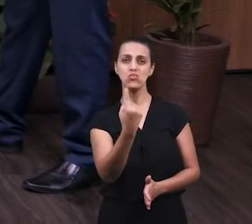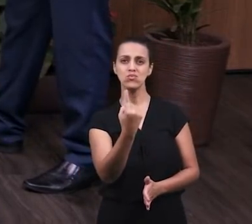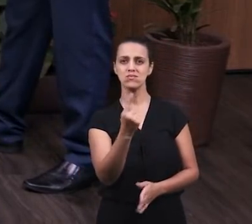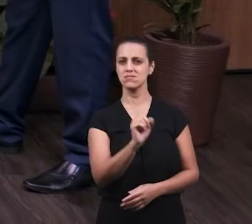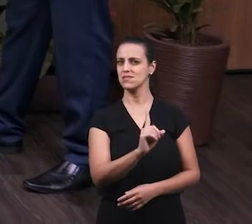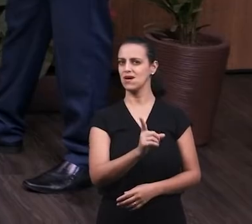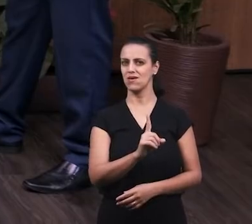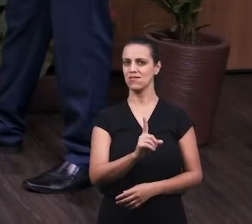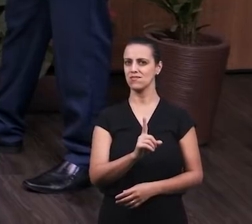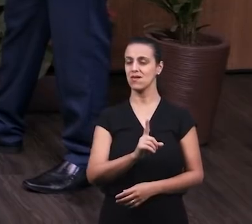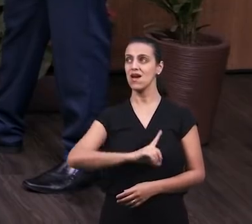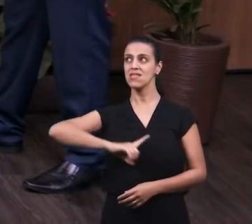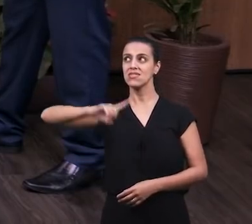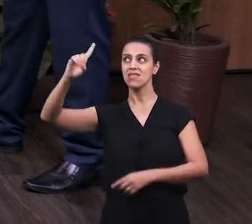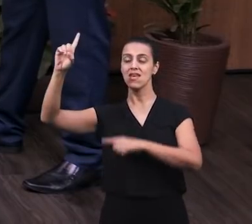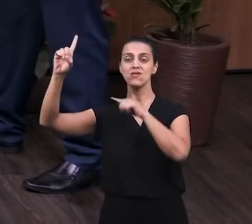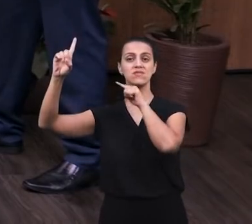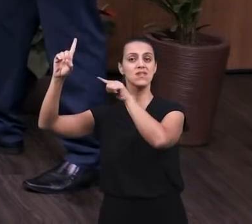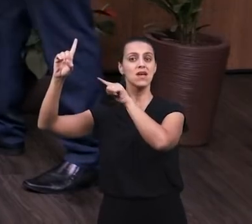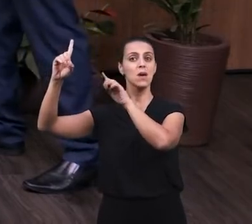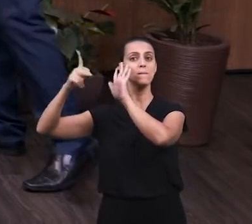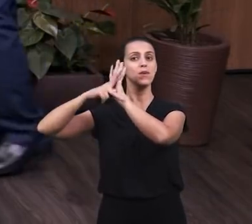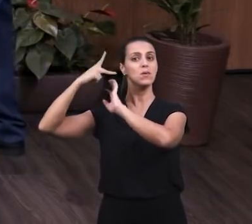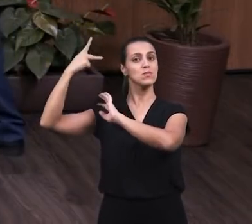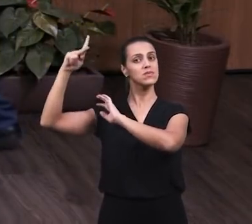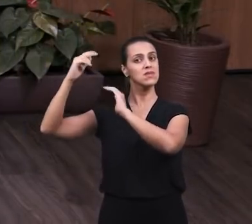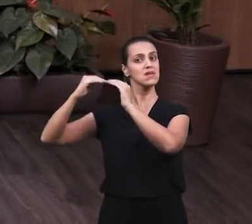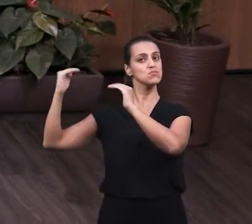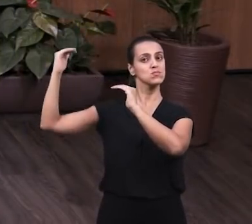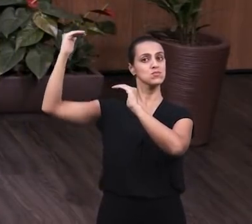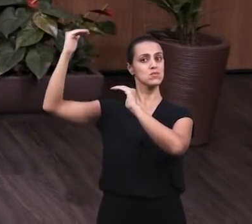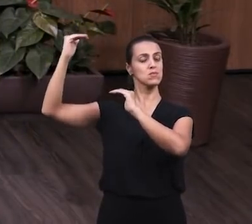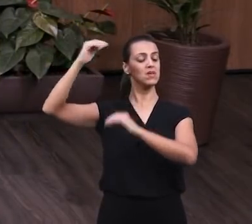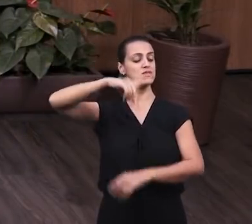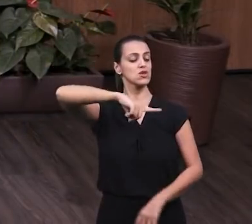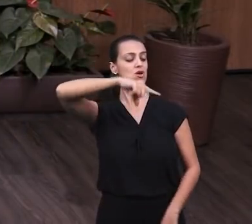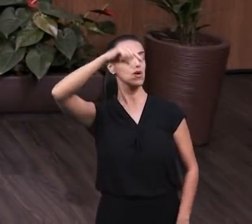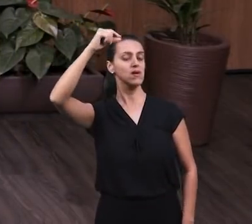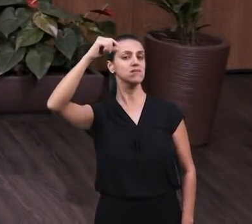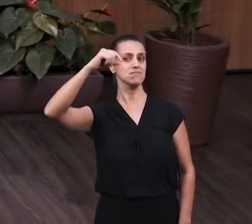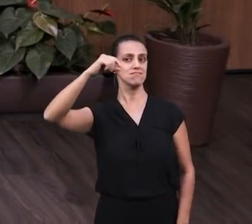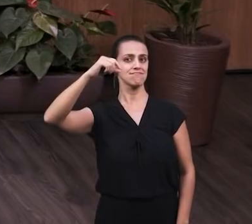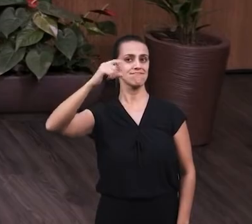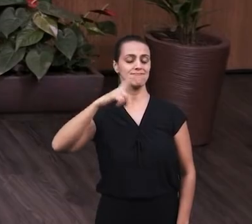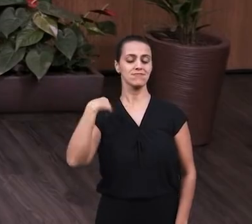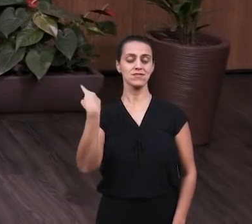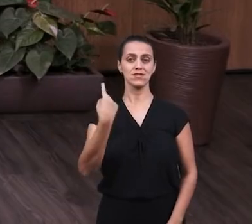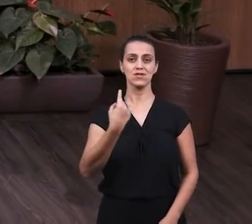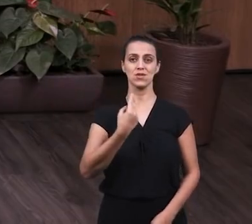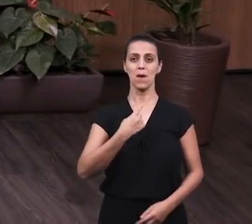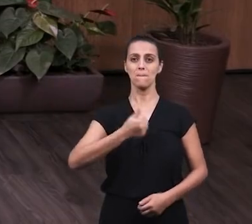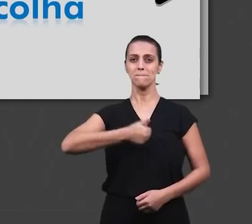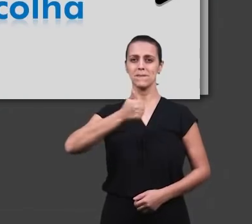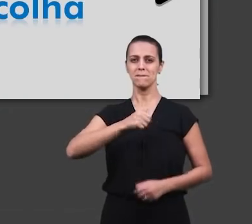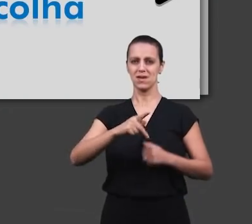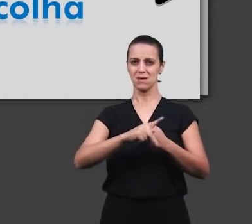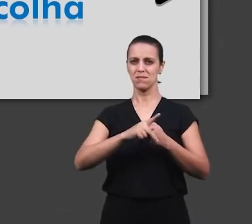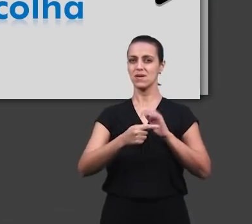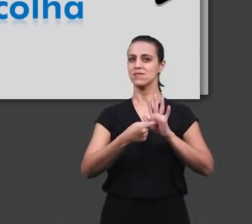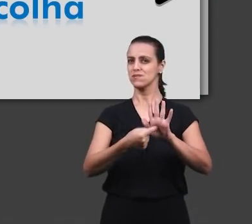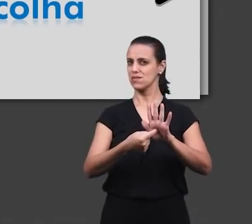da soberania de Deus. É pela graça. É o texto lá de 1 Sim. Pedro. Eleitos segundo